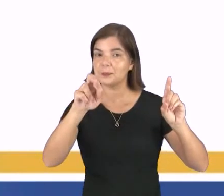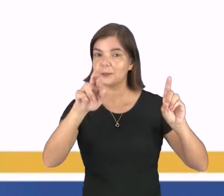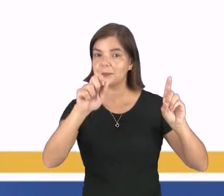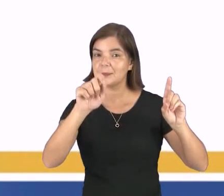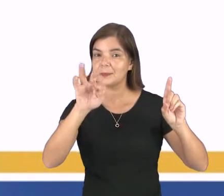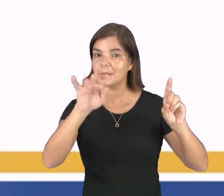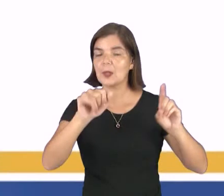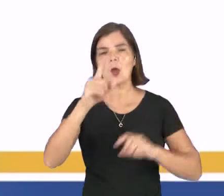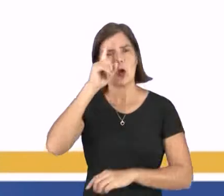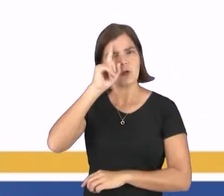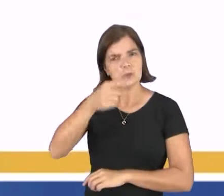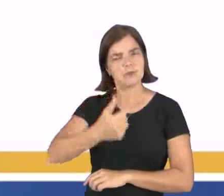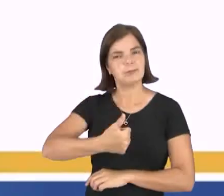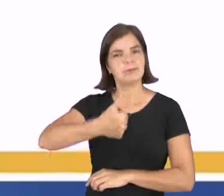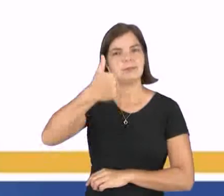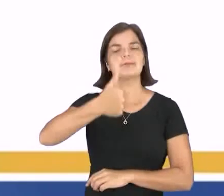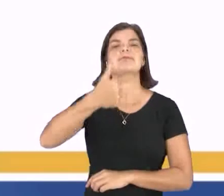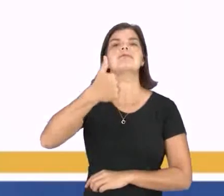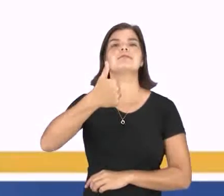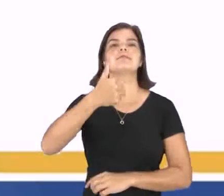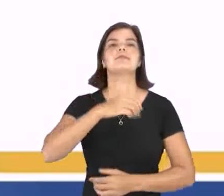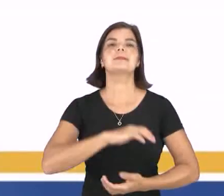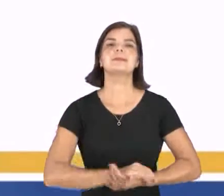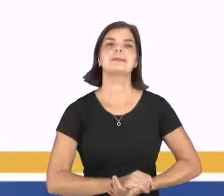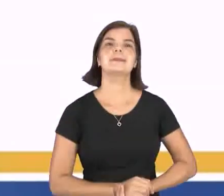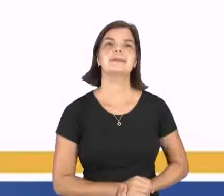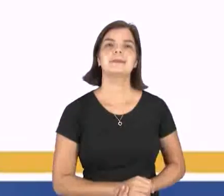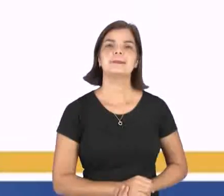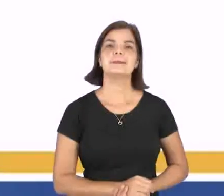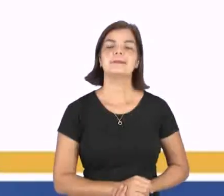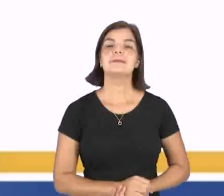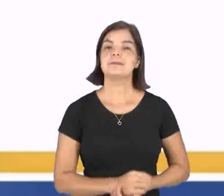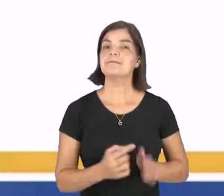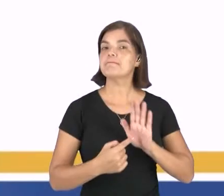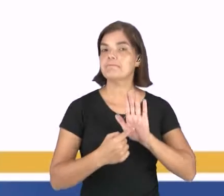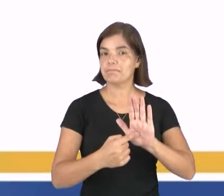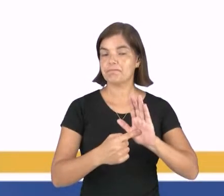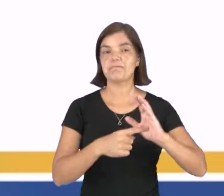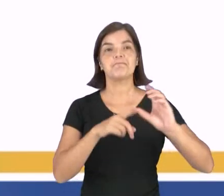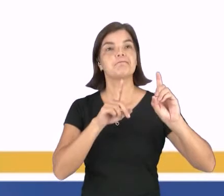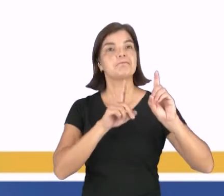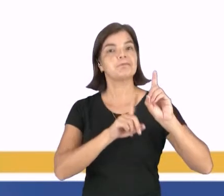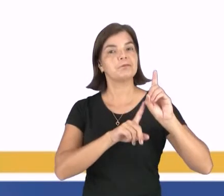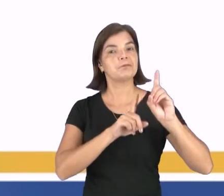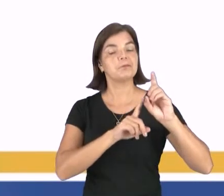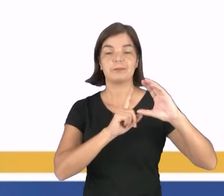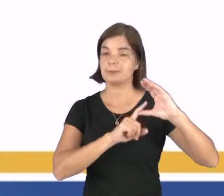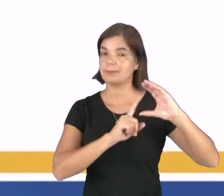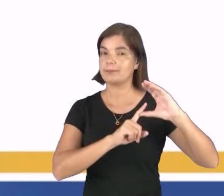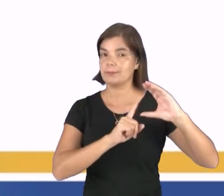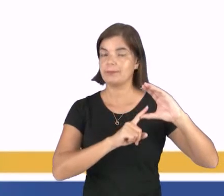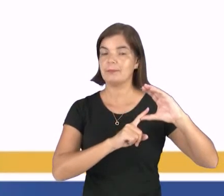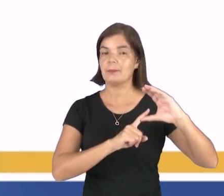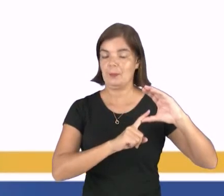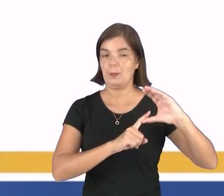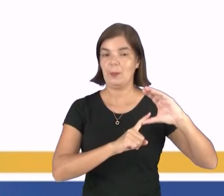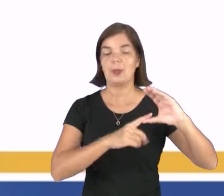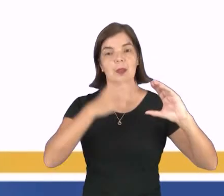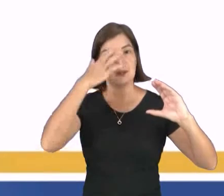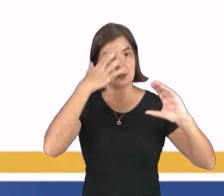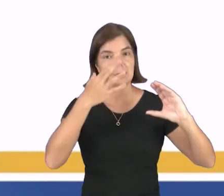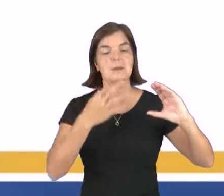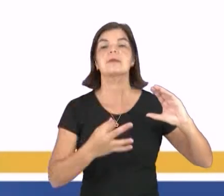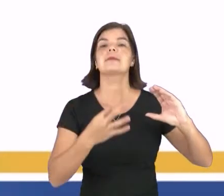uma ordem porém afirmando indica o modo indicativo Por que exprime uma